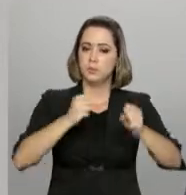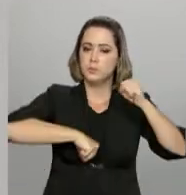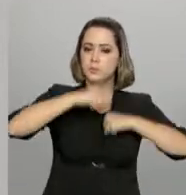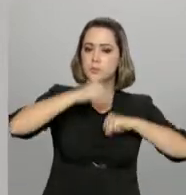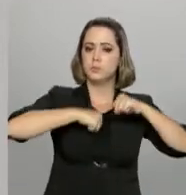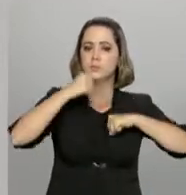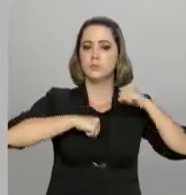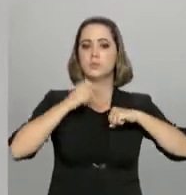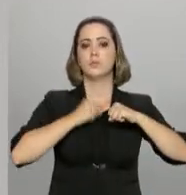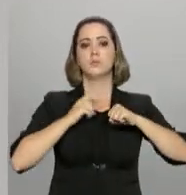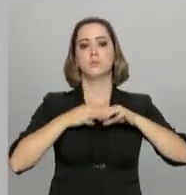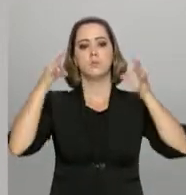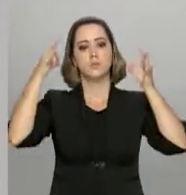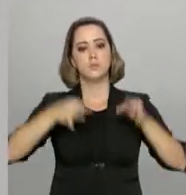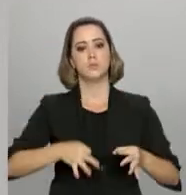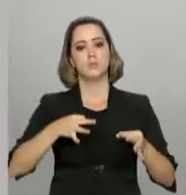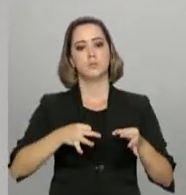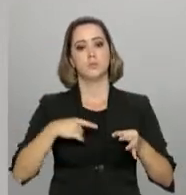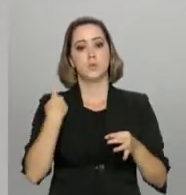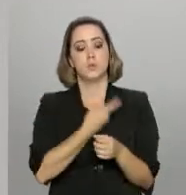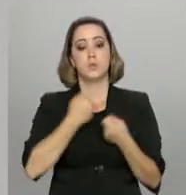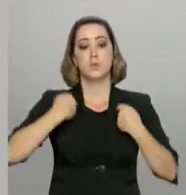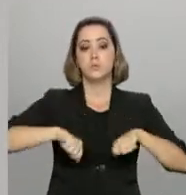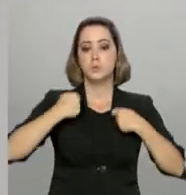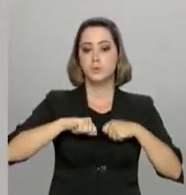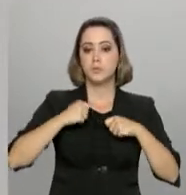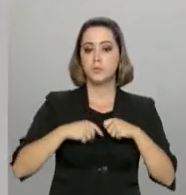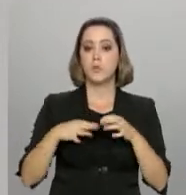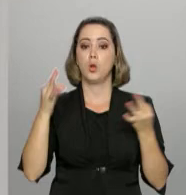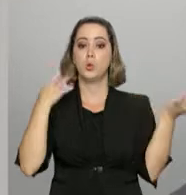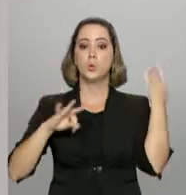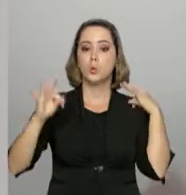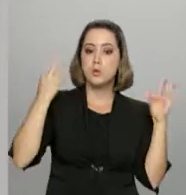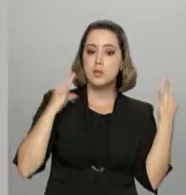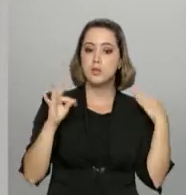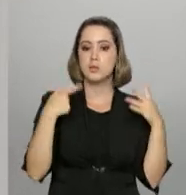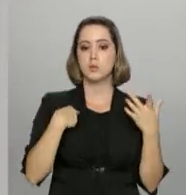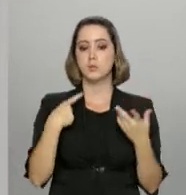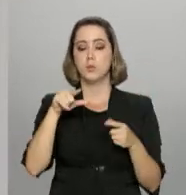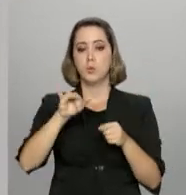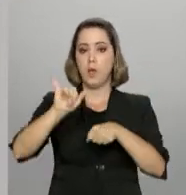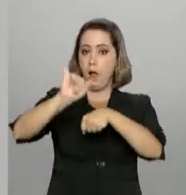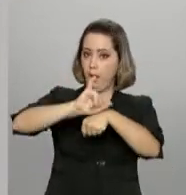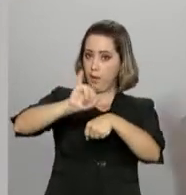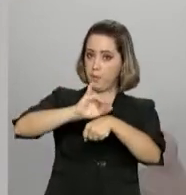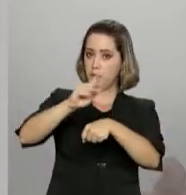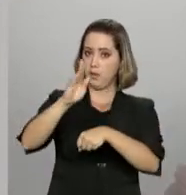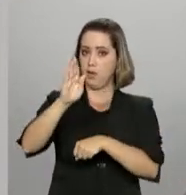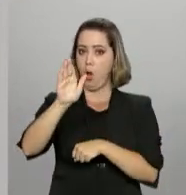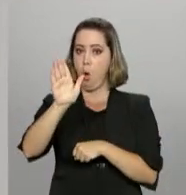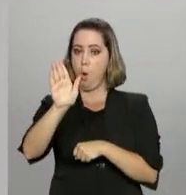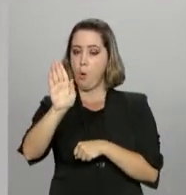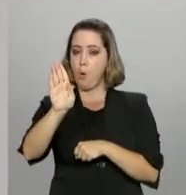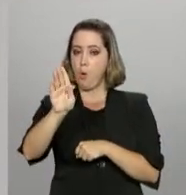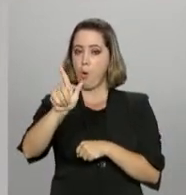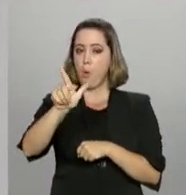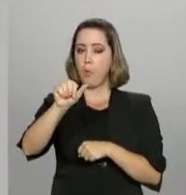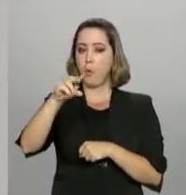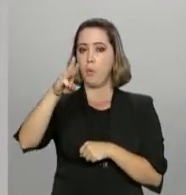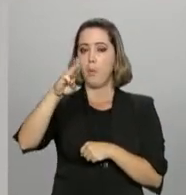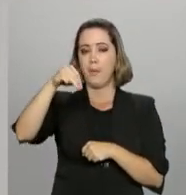industrial acentuada, nós precisamos do turismo, e nós sabemos que Blumenau também é um centro